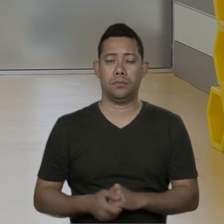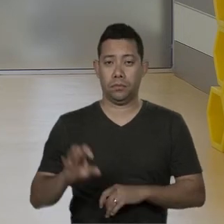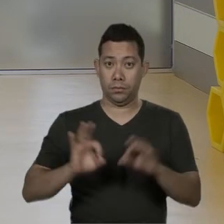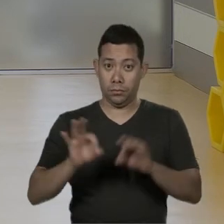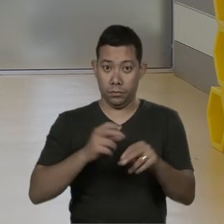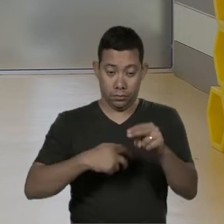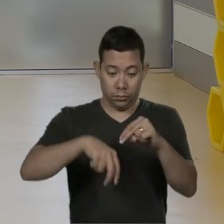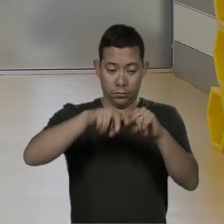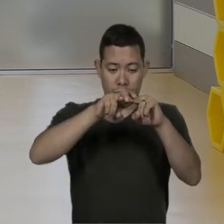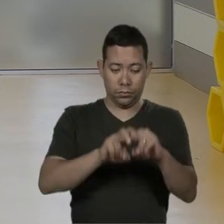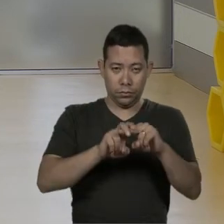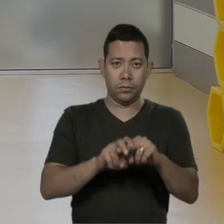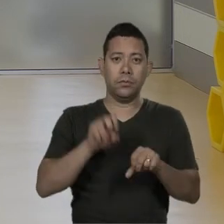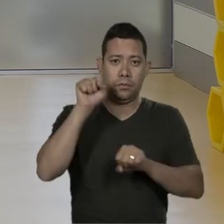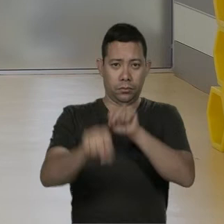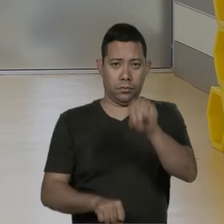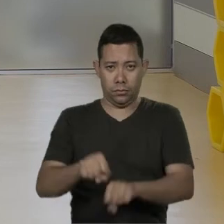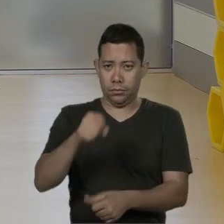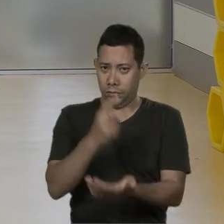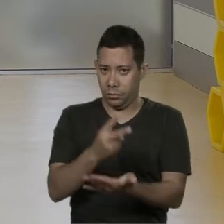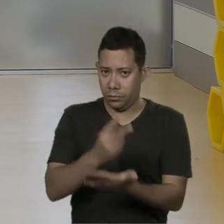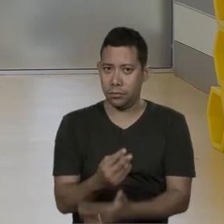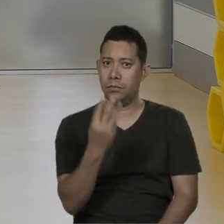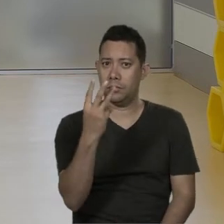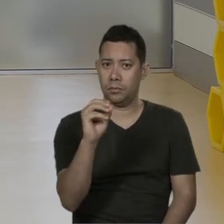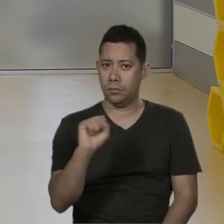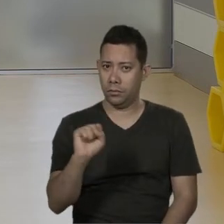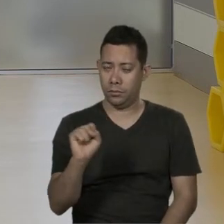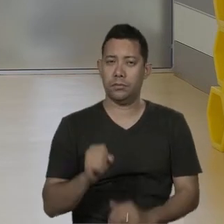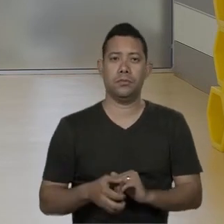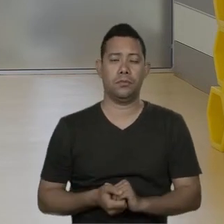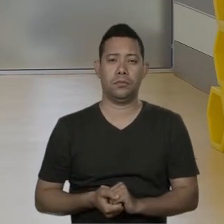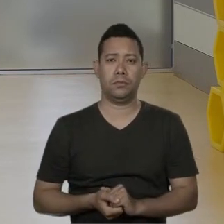Prepara para sentar, não perde o giro, que ainda tem uns 30 segundos em Z3